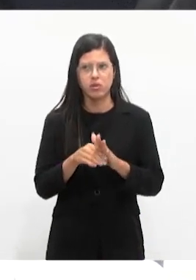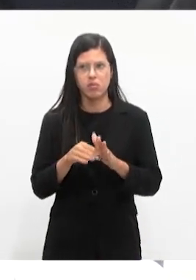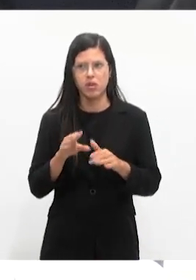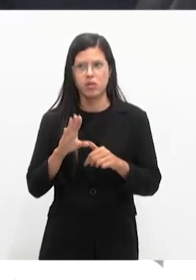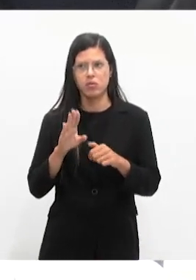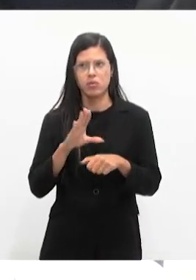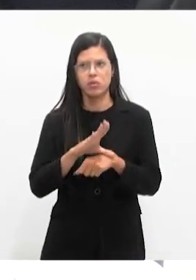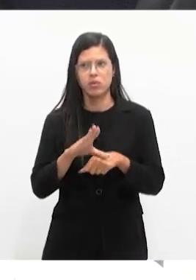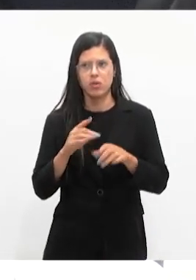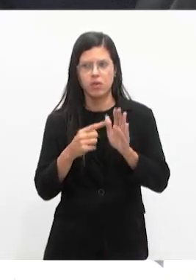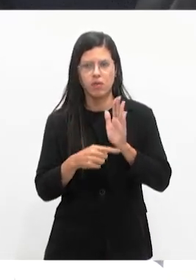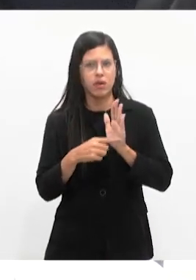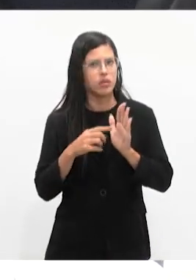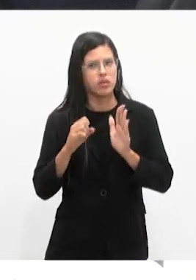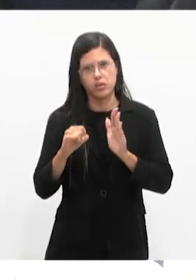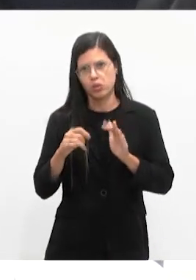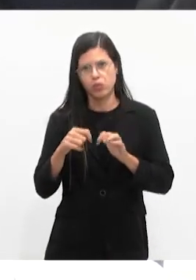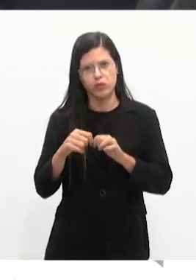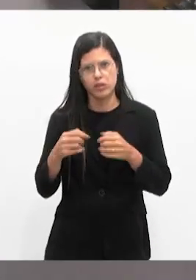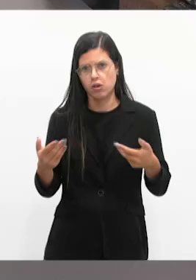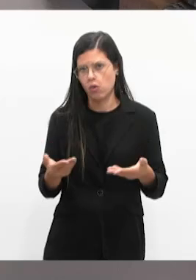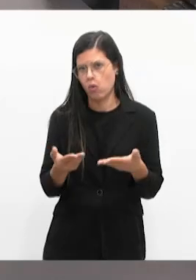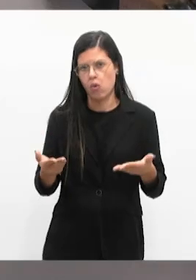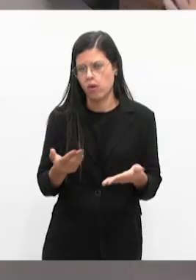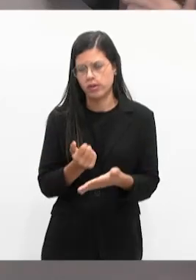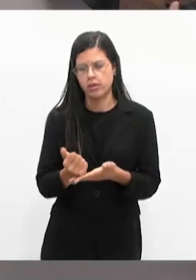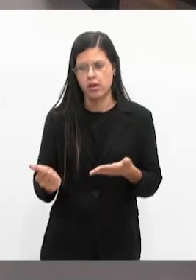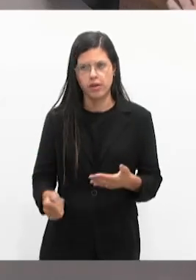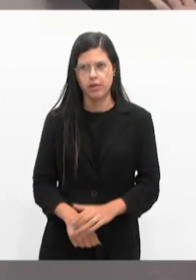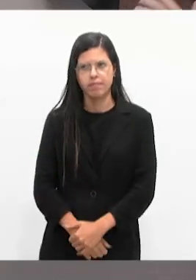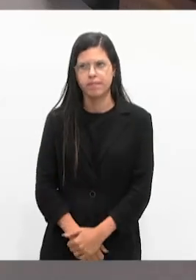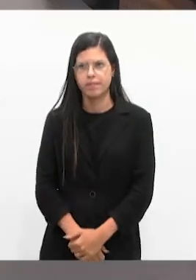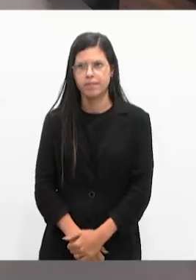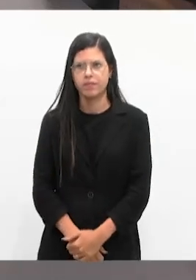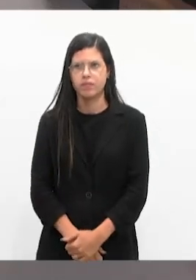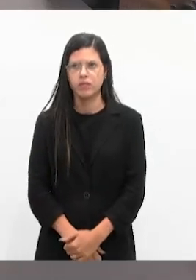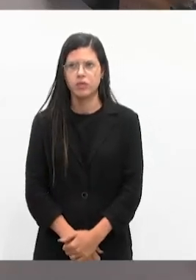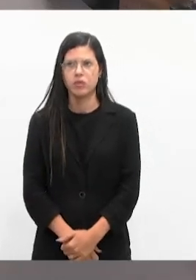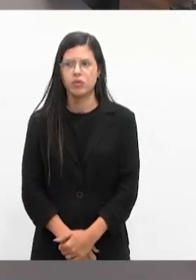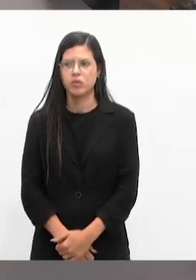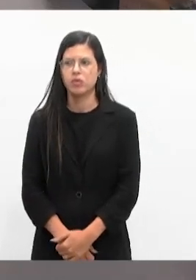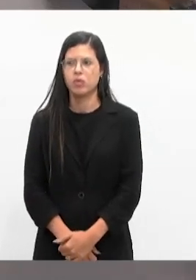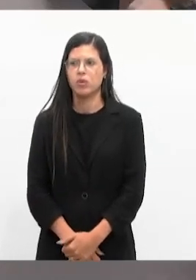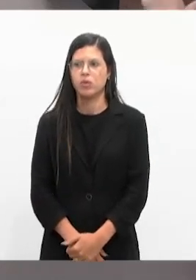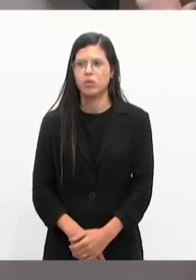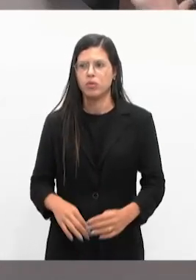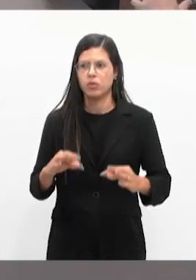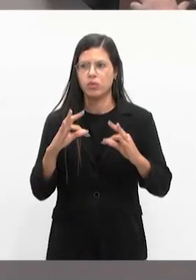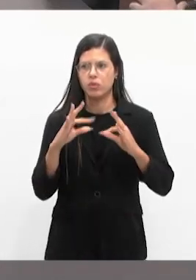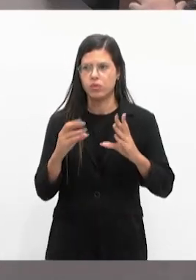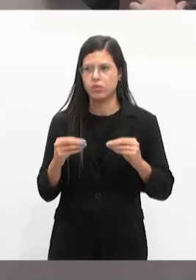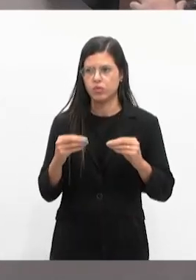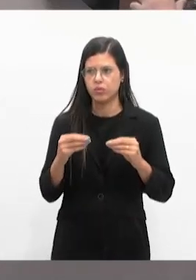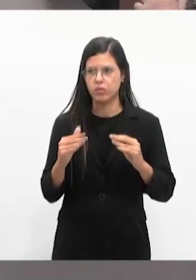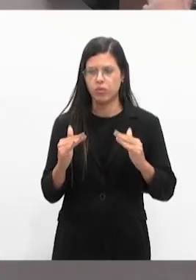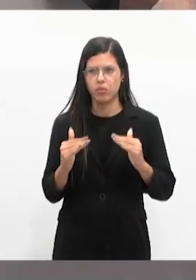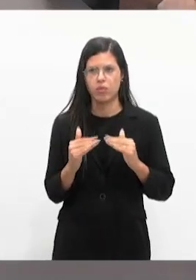não vai andar mais. Eu só acrescento a isso, todos nós estamos de acordo, eu só acrescento a isso o